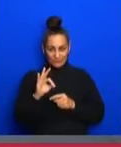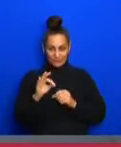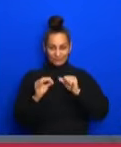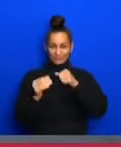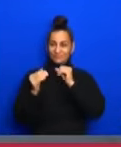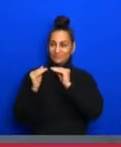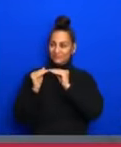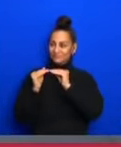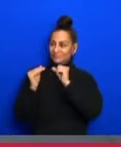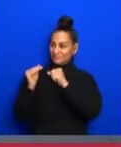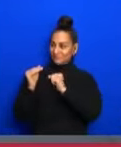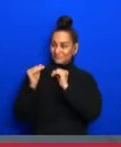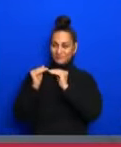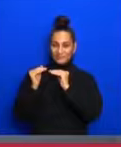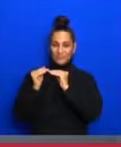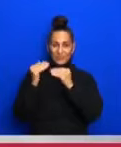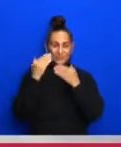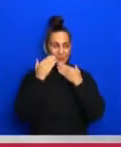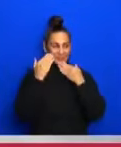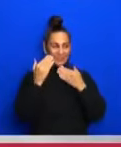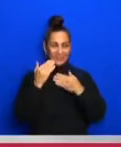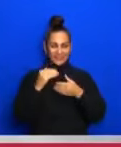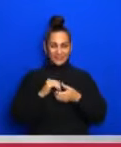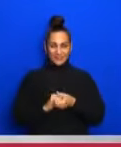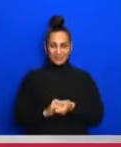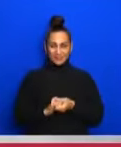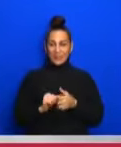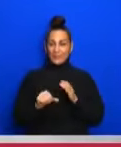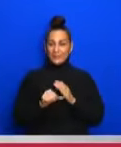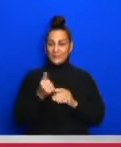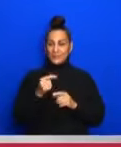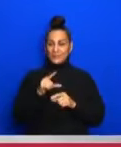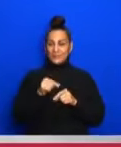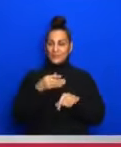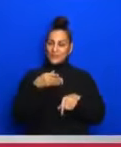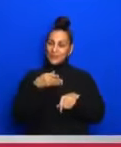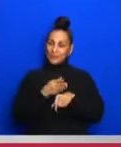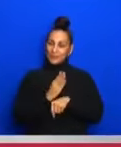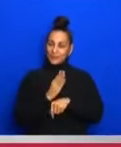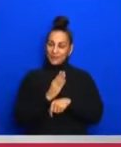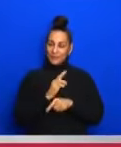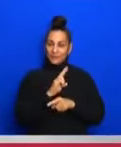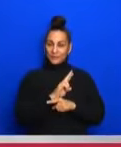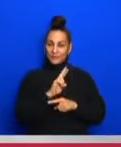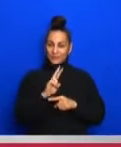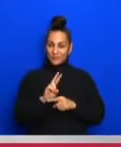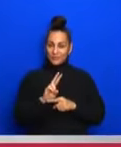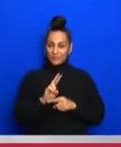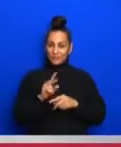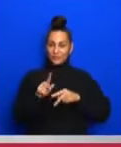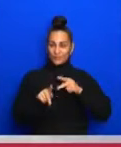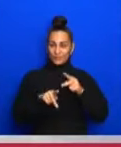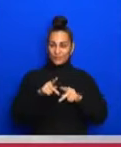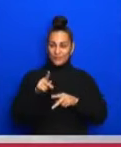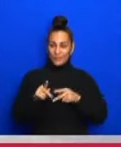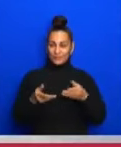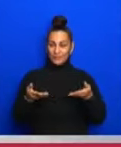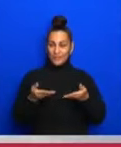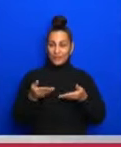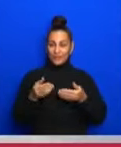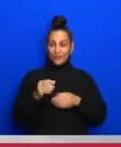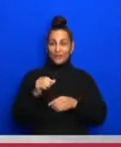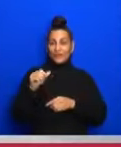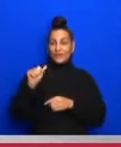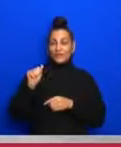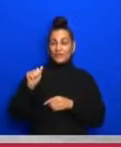Sim, confirmo. Sim, confirmo. Obrigado. Primeiro sorteio realizado, validado por nossas auditoras populares. Agora